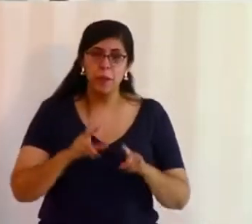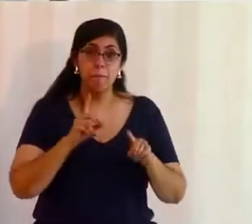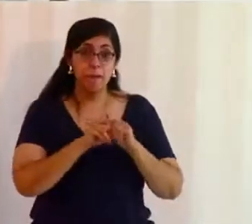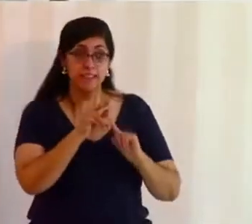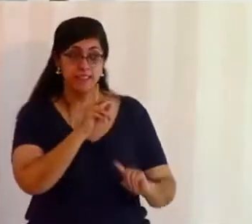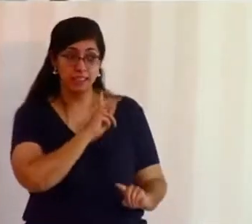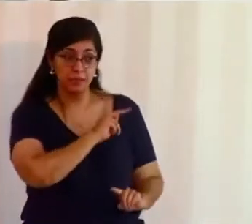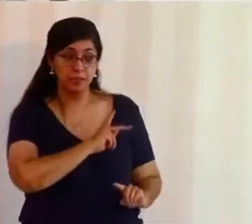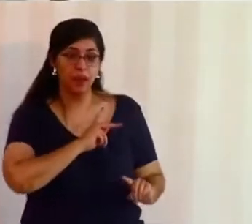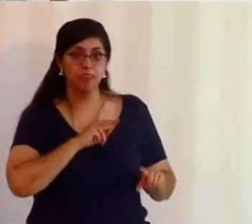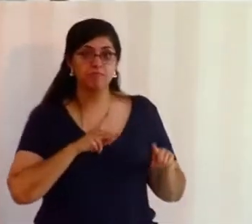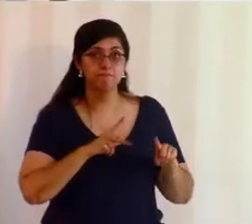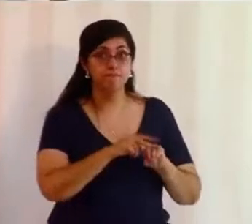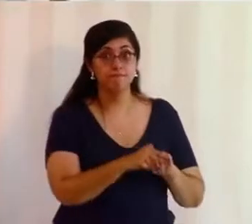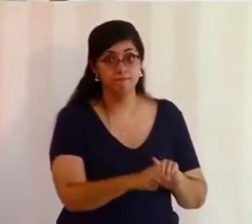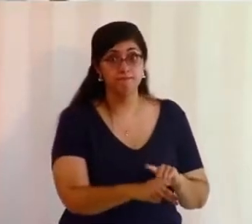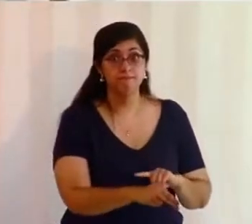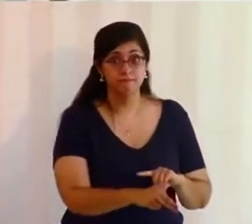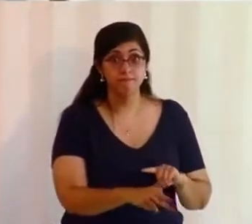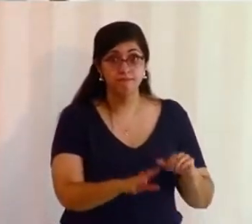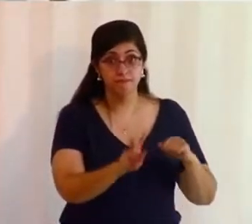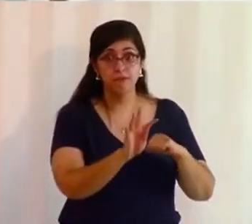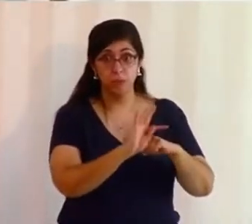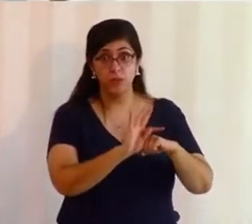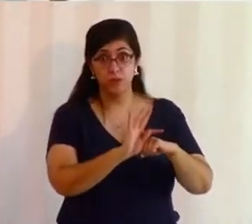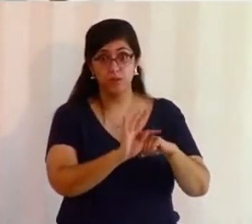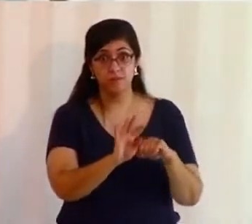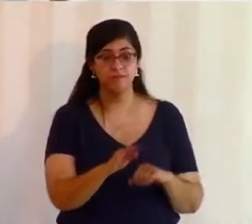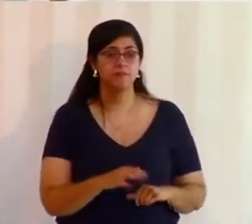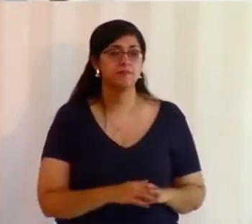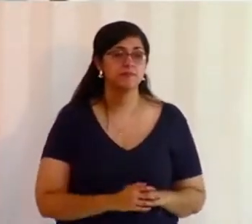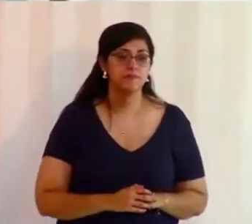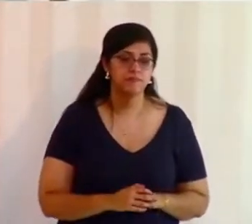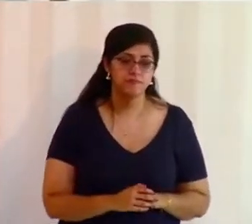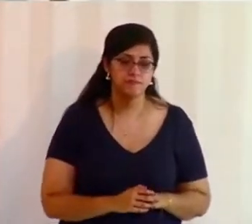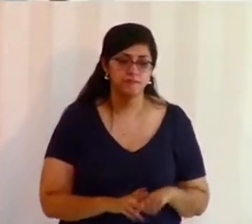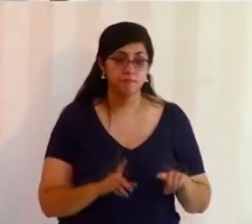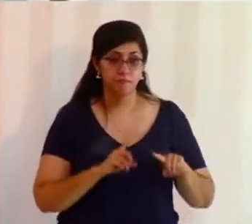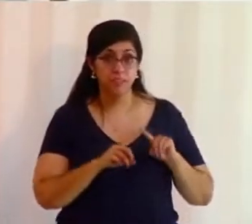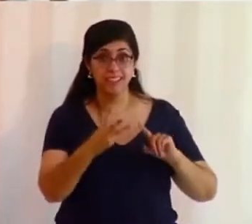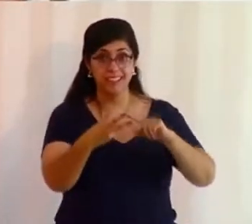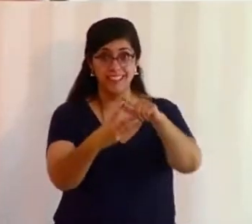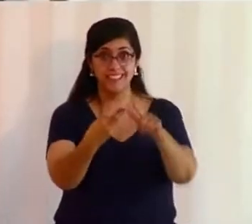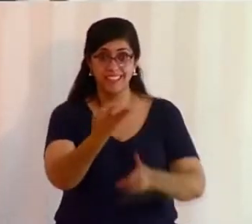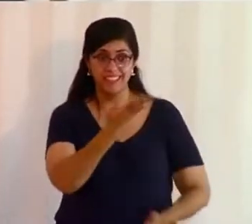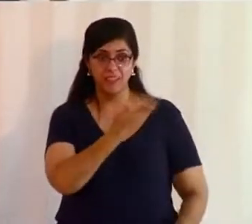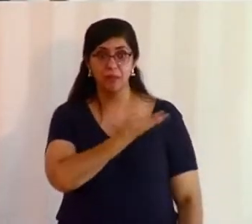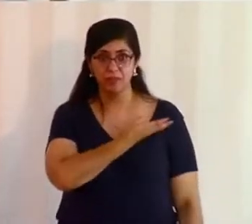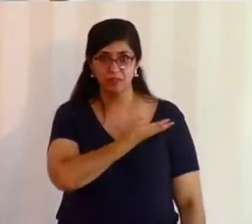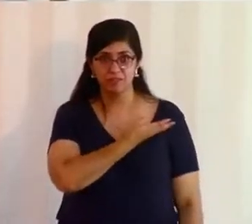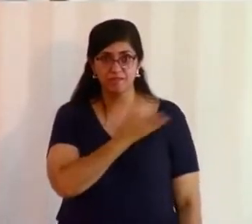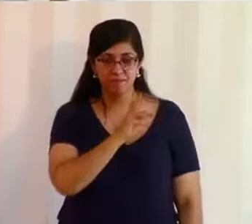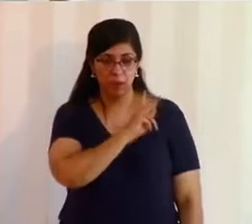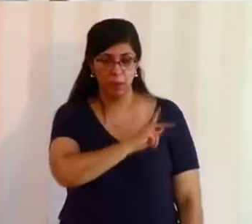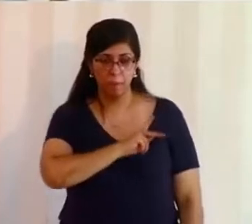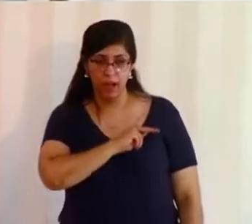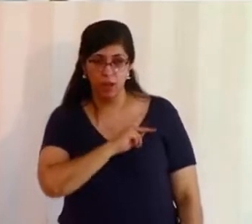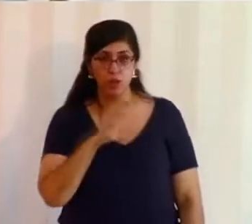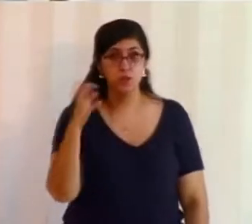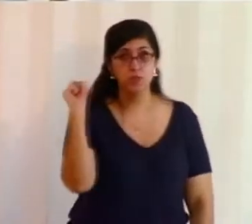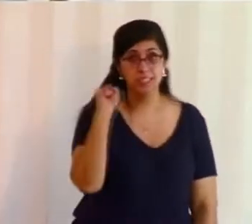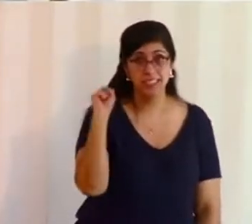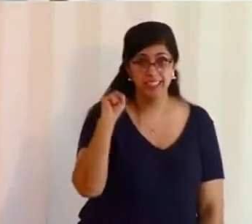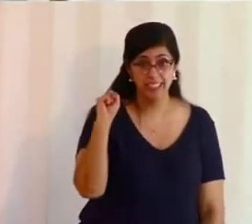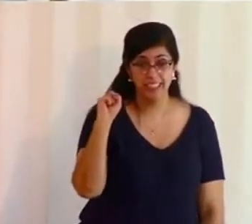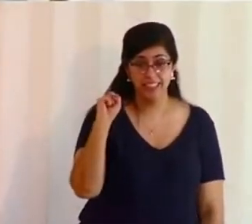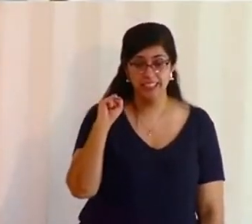Paulo circuncidou Timóteo. Então agora a equipe está composta. Nós podemos falar então, Barnabé e João Marcos vão partir para